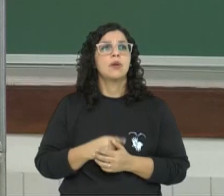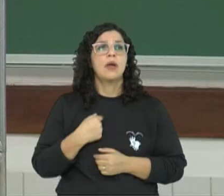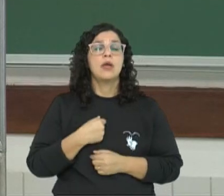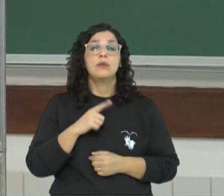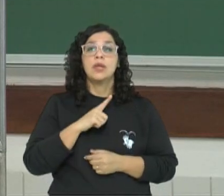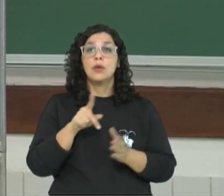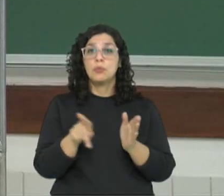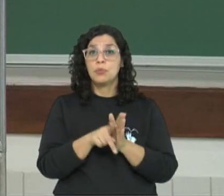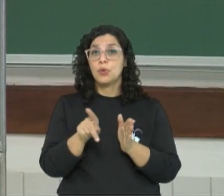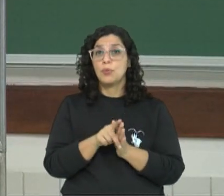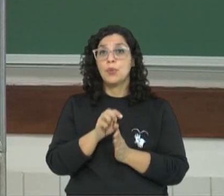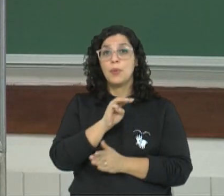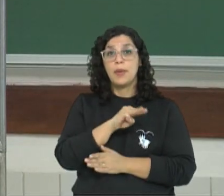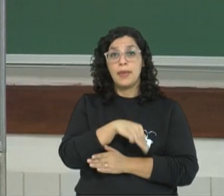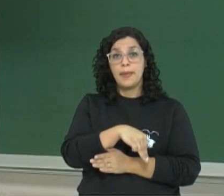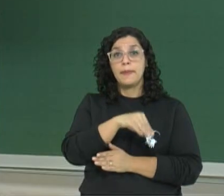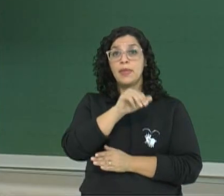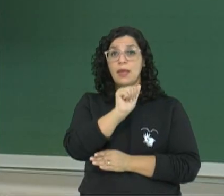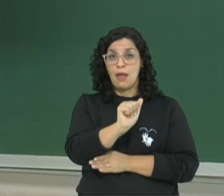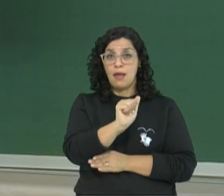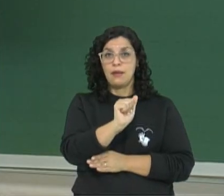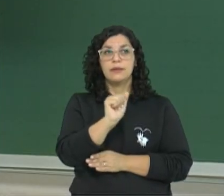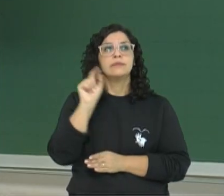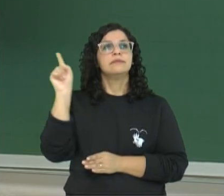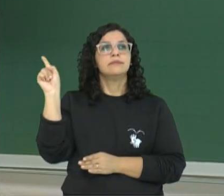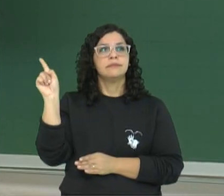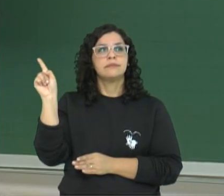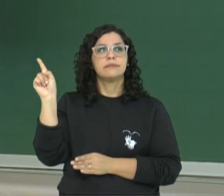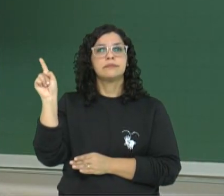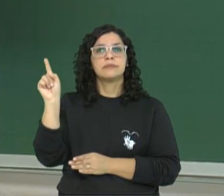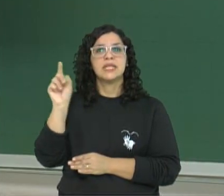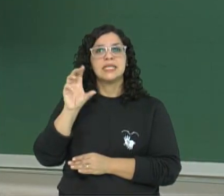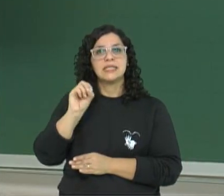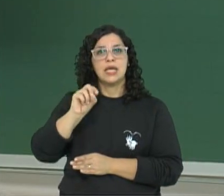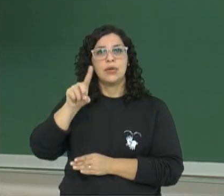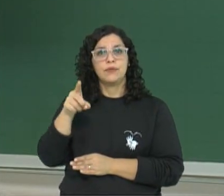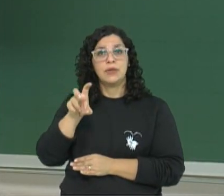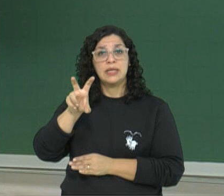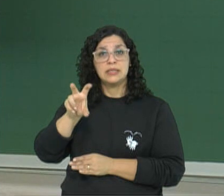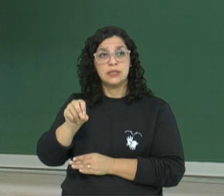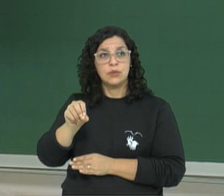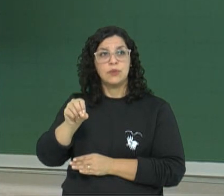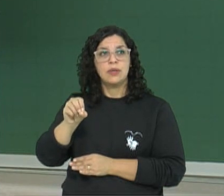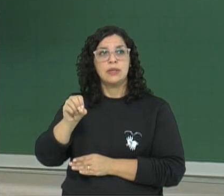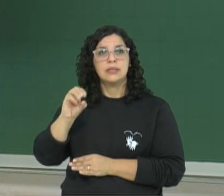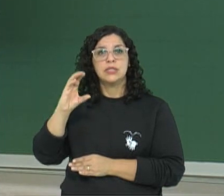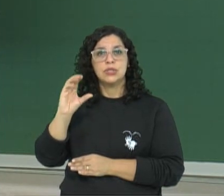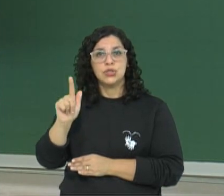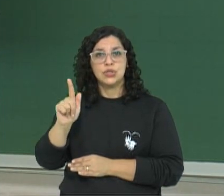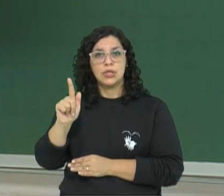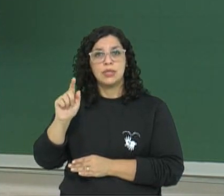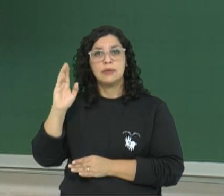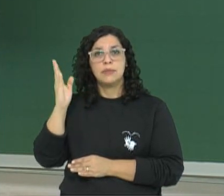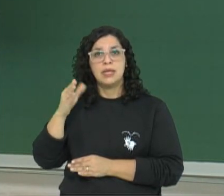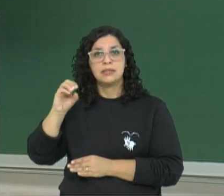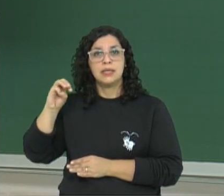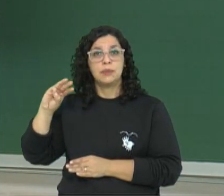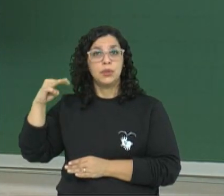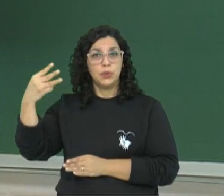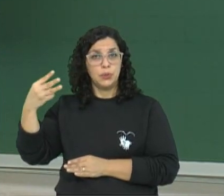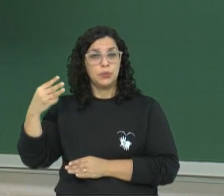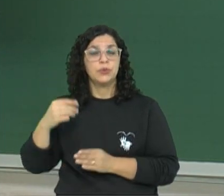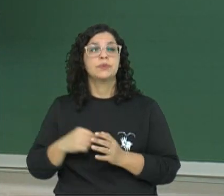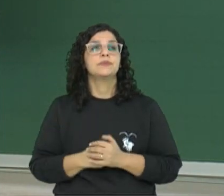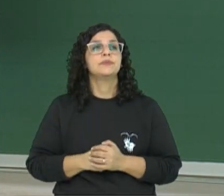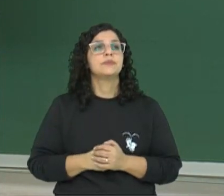dado que a gente tem é a massa específica do item A. A massa específica do item A é 0,50 gramas por centímetro